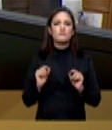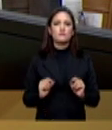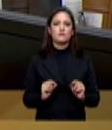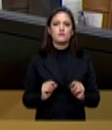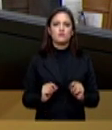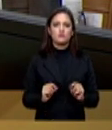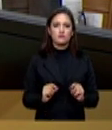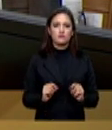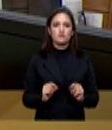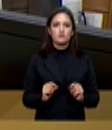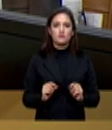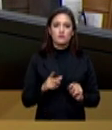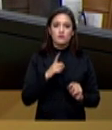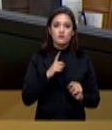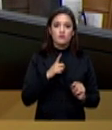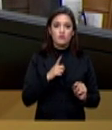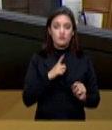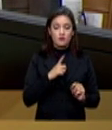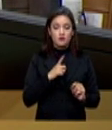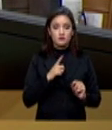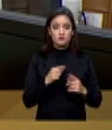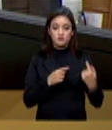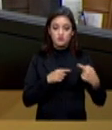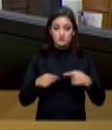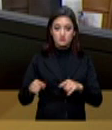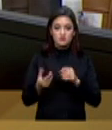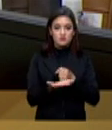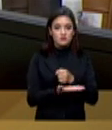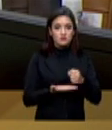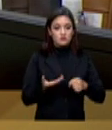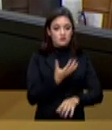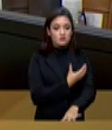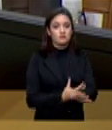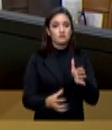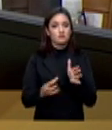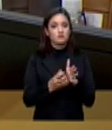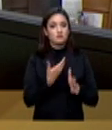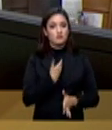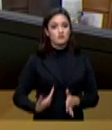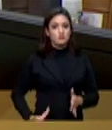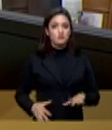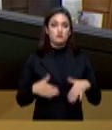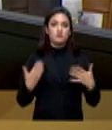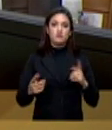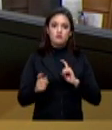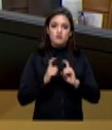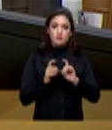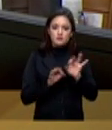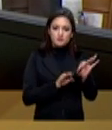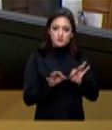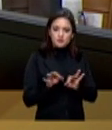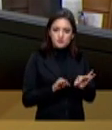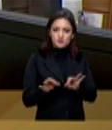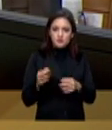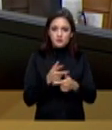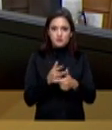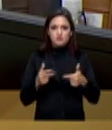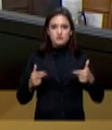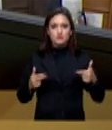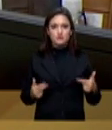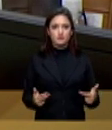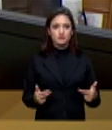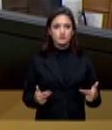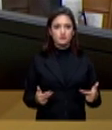princípio de concurso público contra administração reorganiza carreira desde que não se modifique